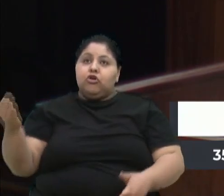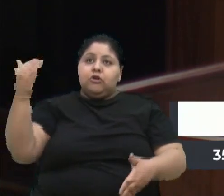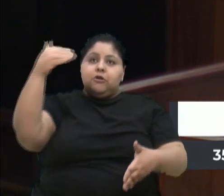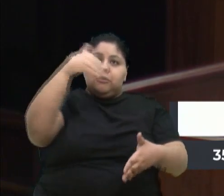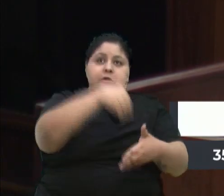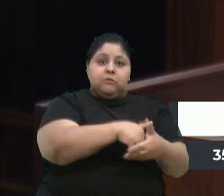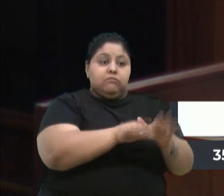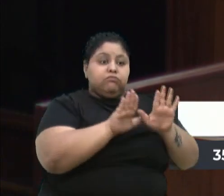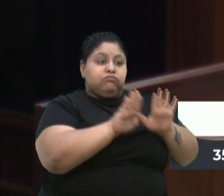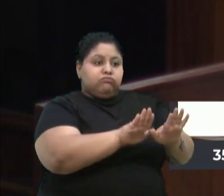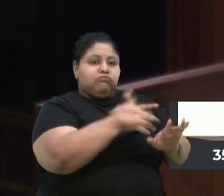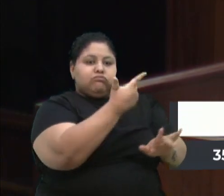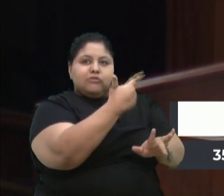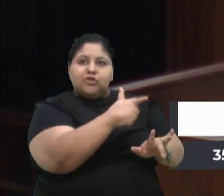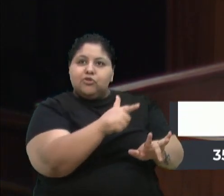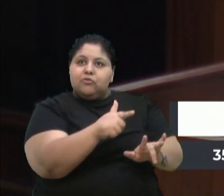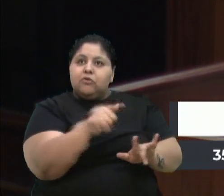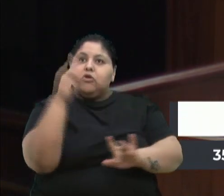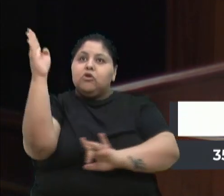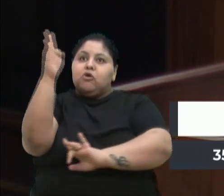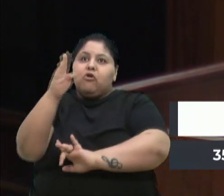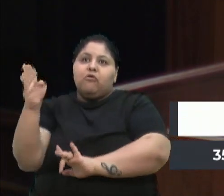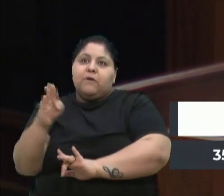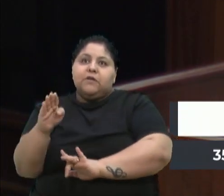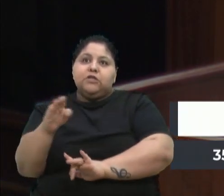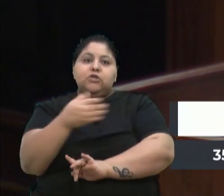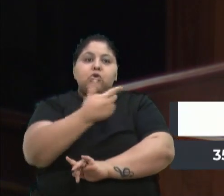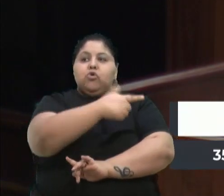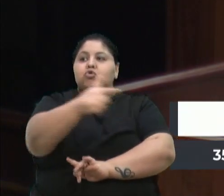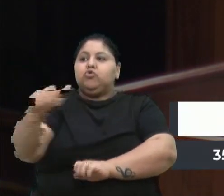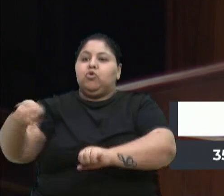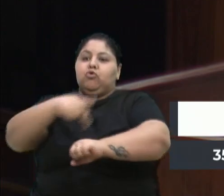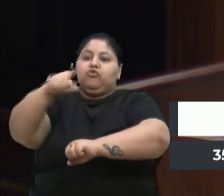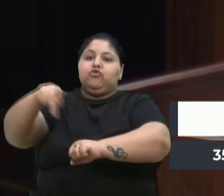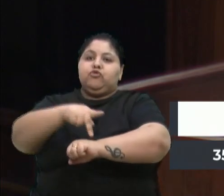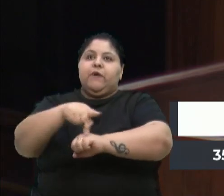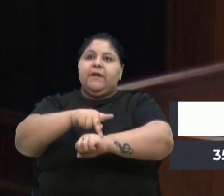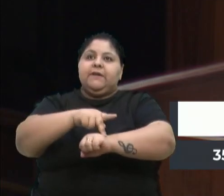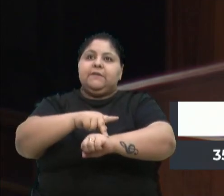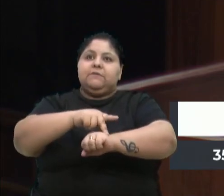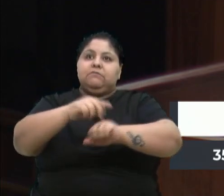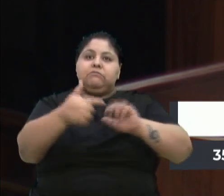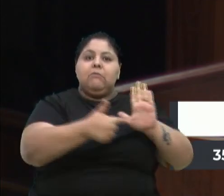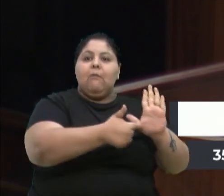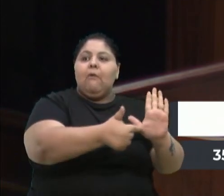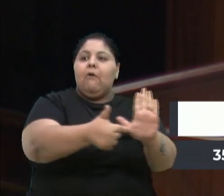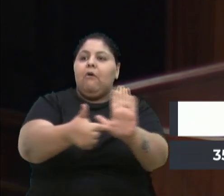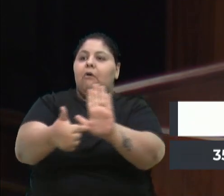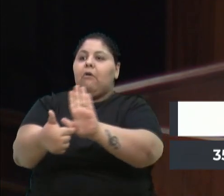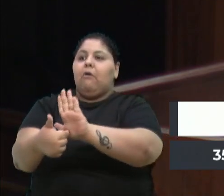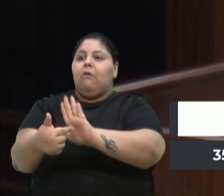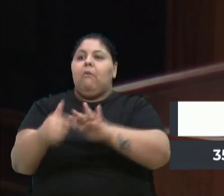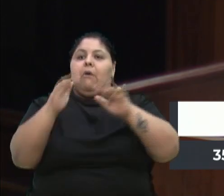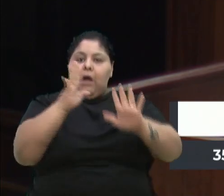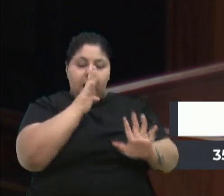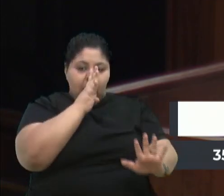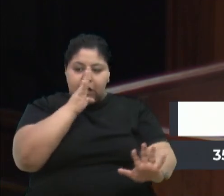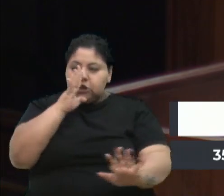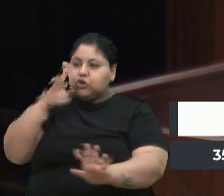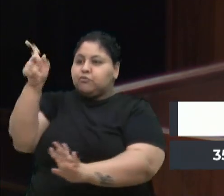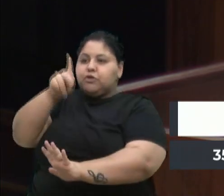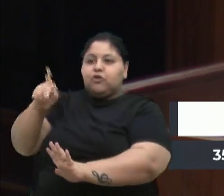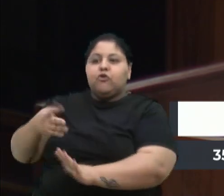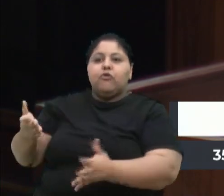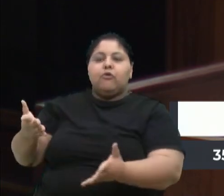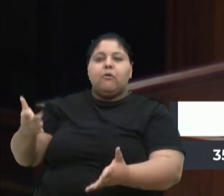novamente. O Brasil é vitrine mundial. Hoje os países estão estendendo o tapete novamente para o nosso Brasil. O Brasil está